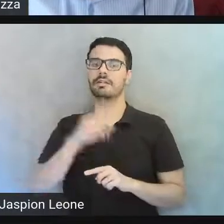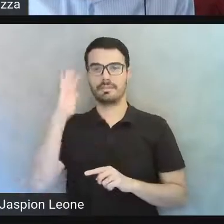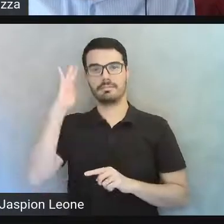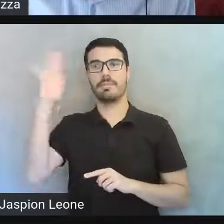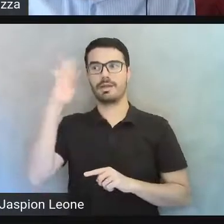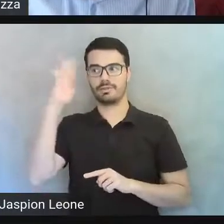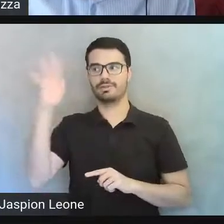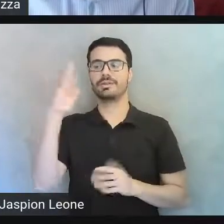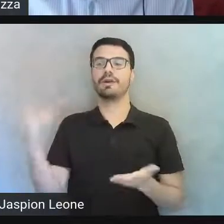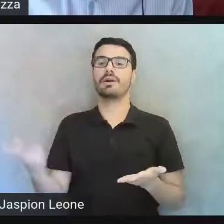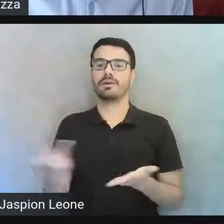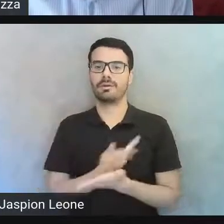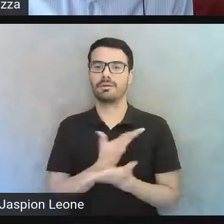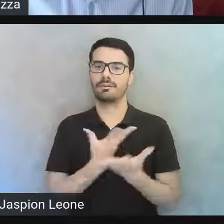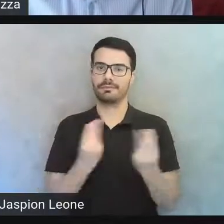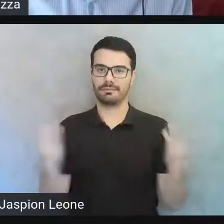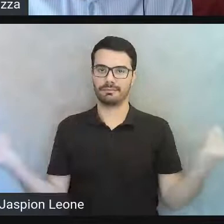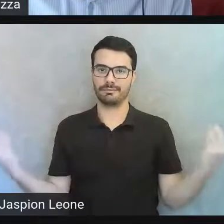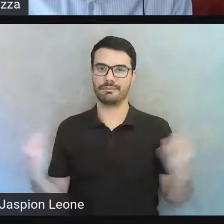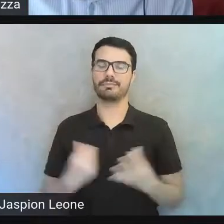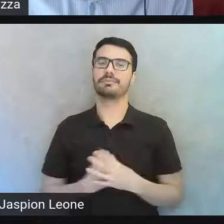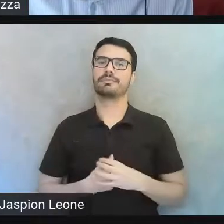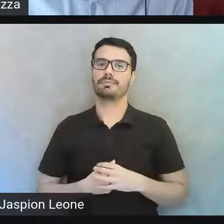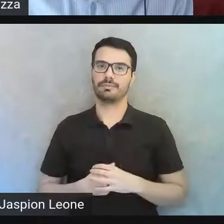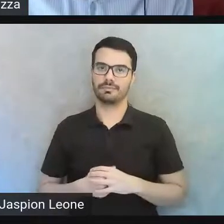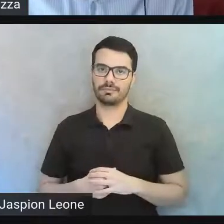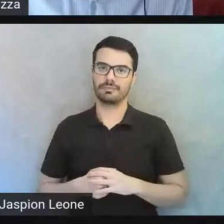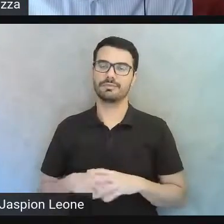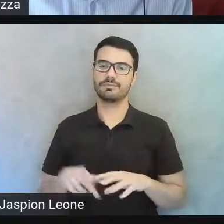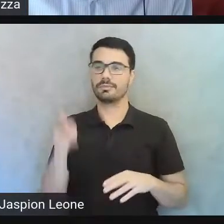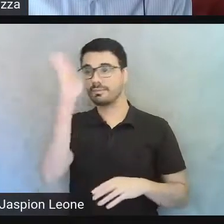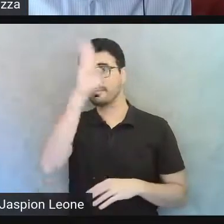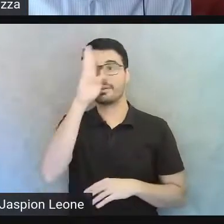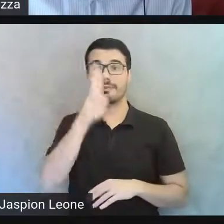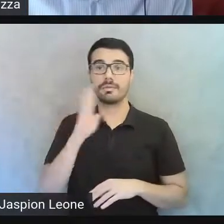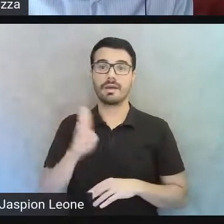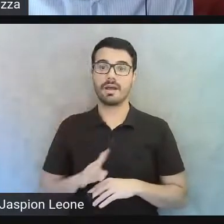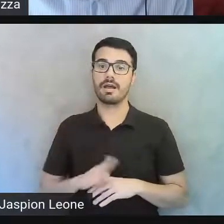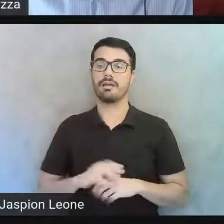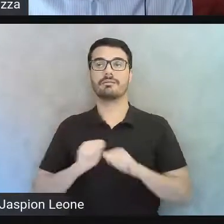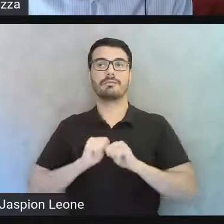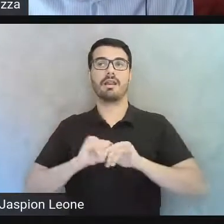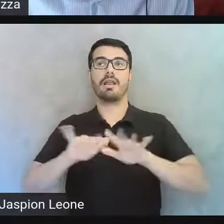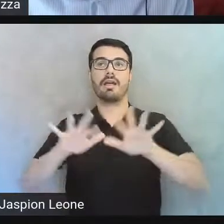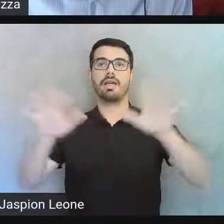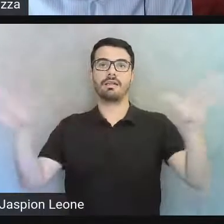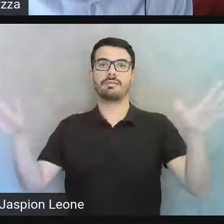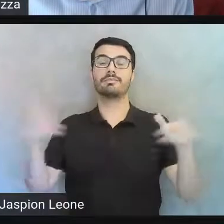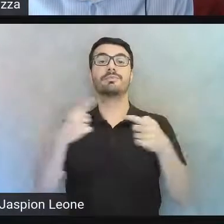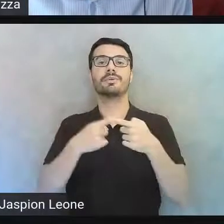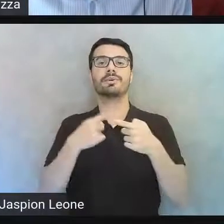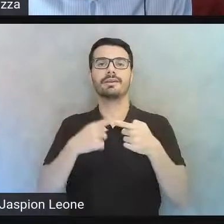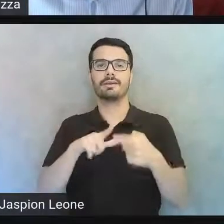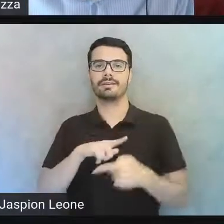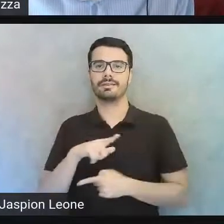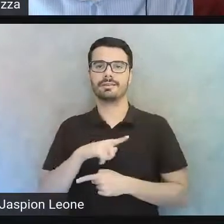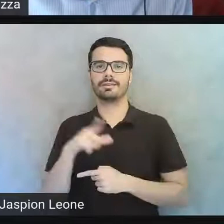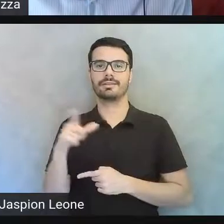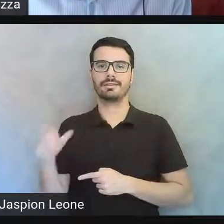que isso ocorra aí pelo Brasil afora, haja vista a